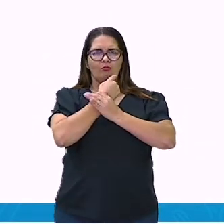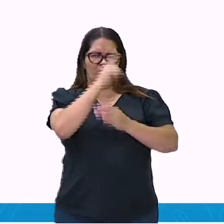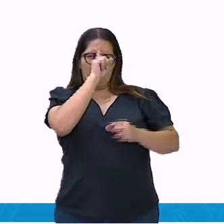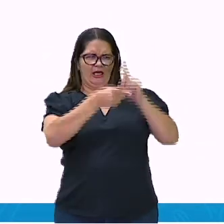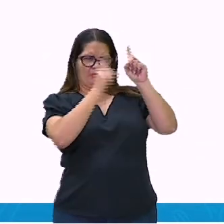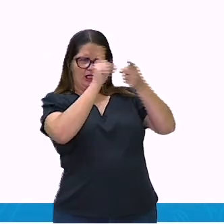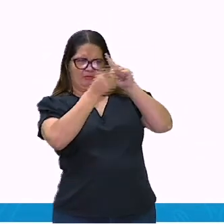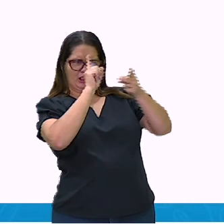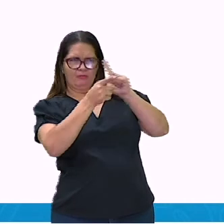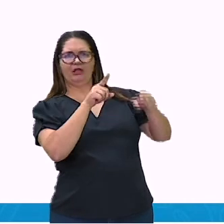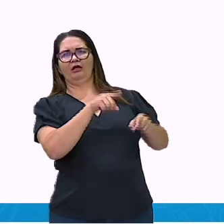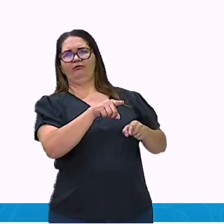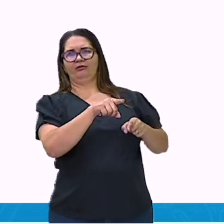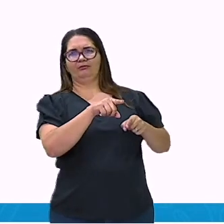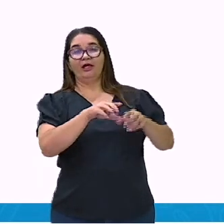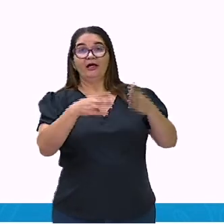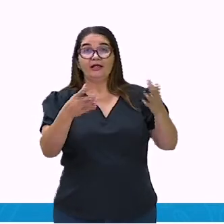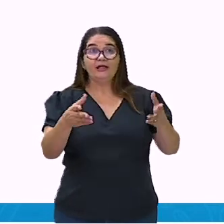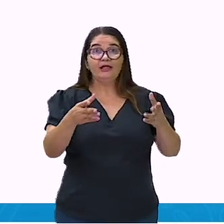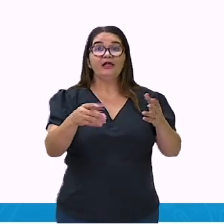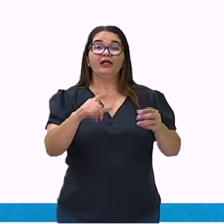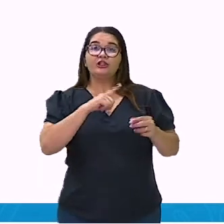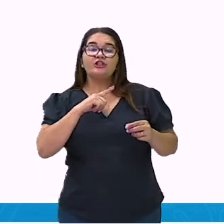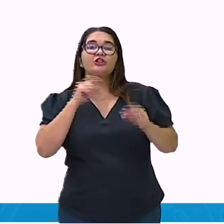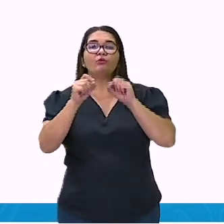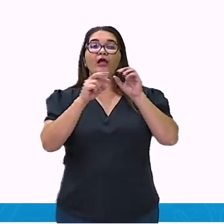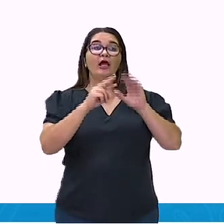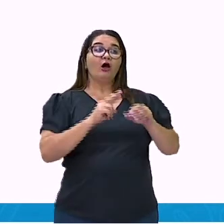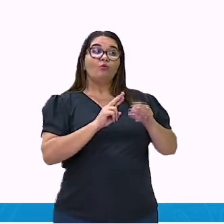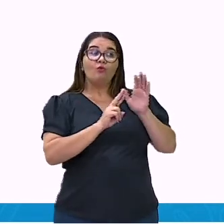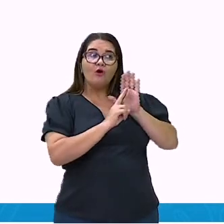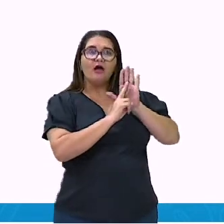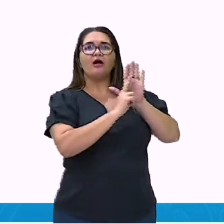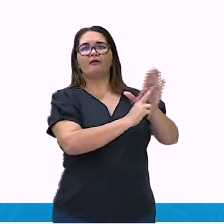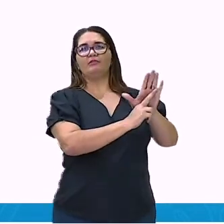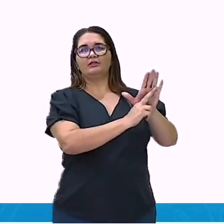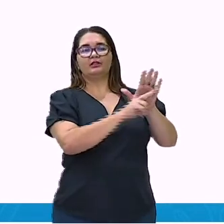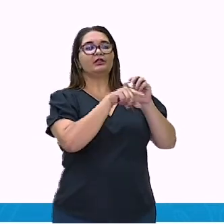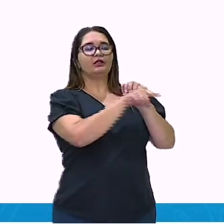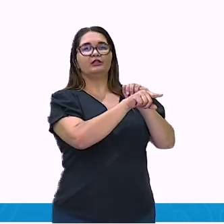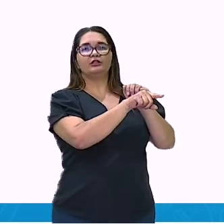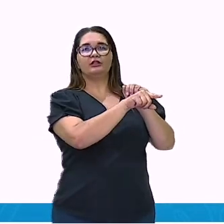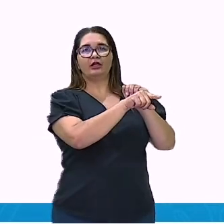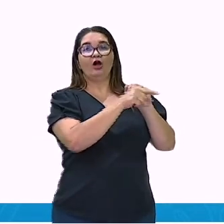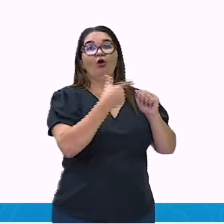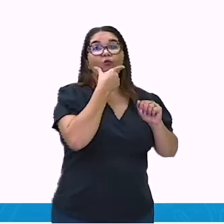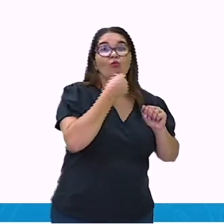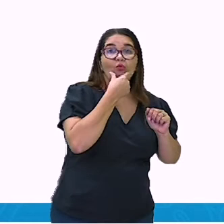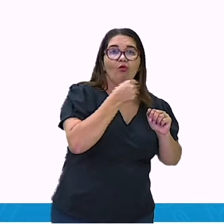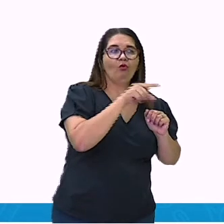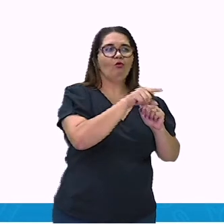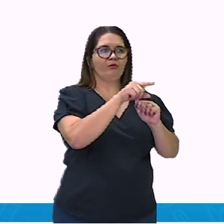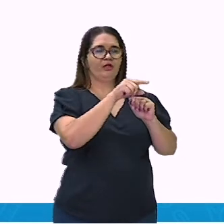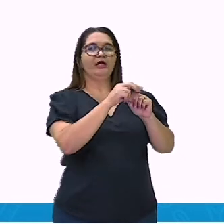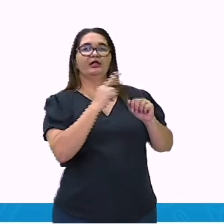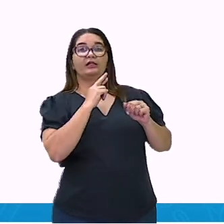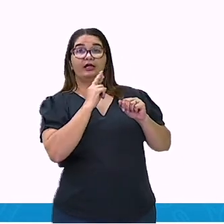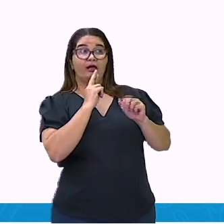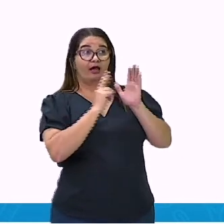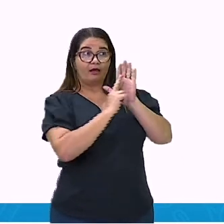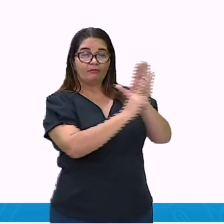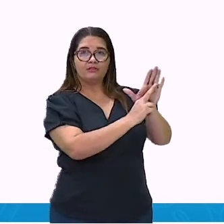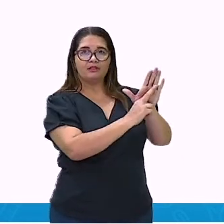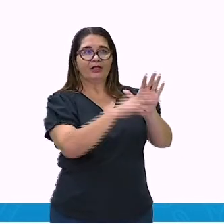geral, que veio para o Brasil representar a coroa, ou seja, representante do rei português, ele